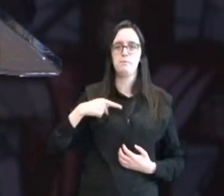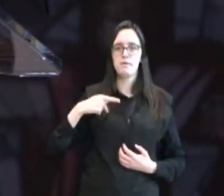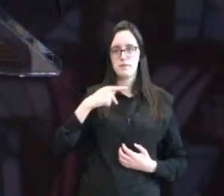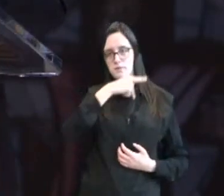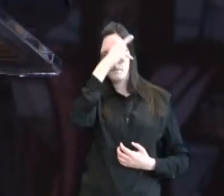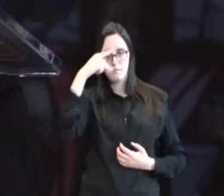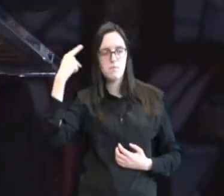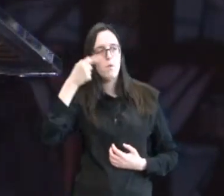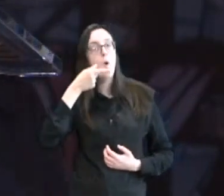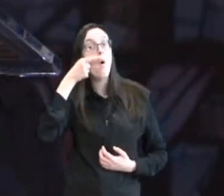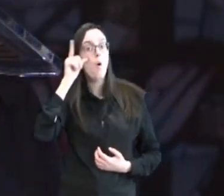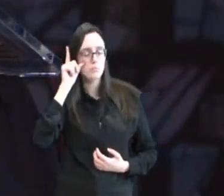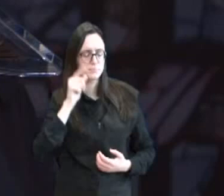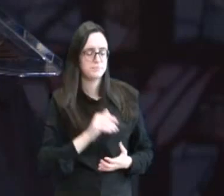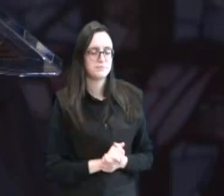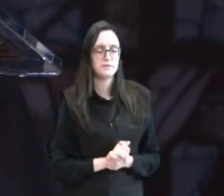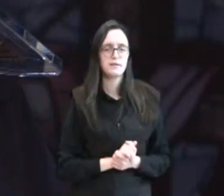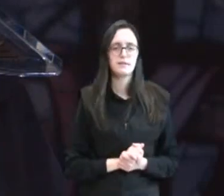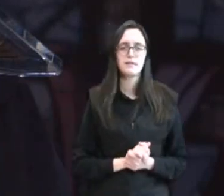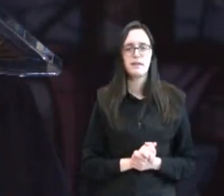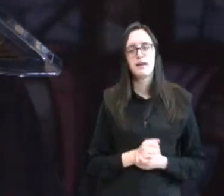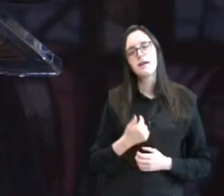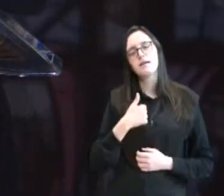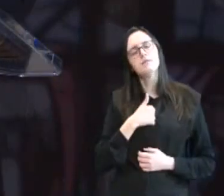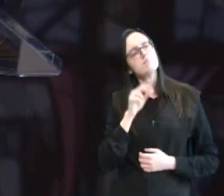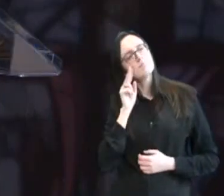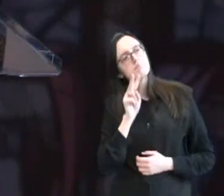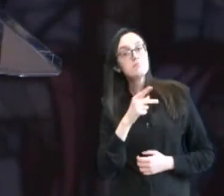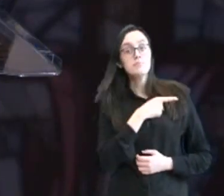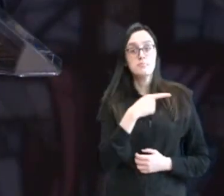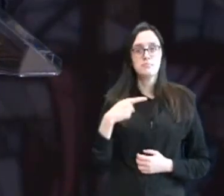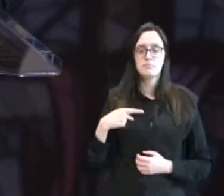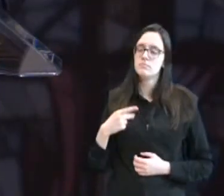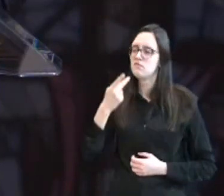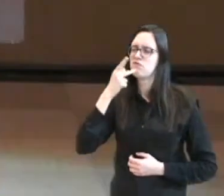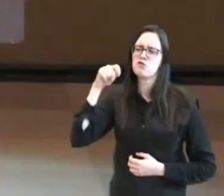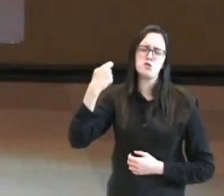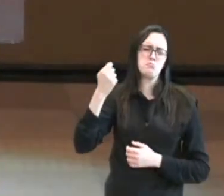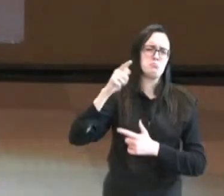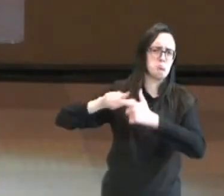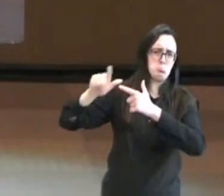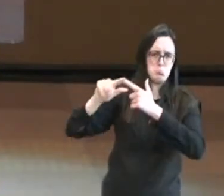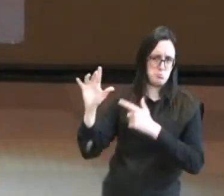ontem, e na mensagem dele, ele falou de um problema